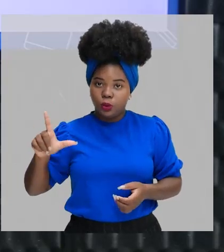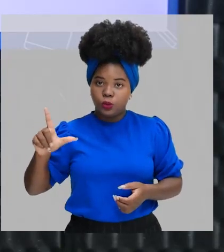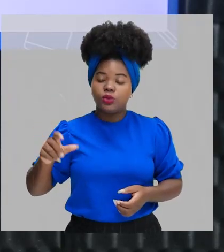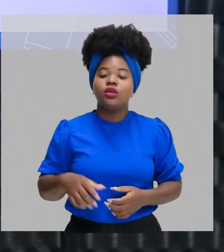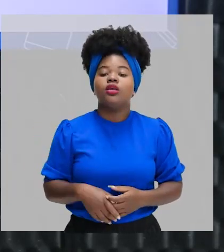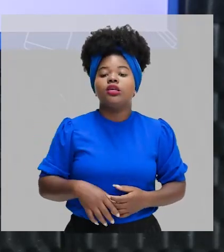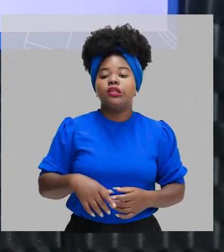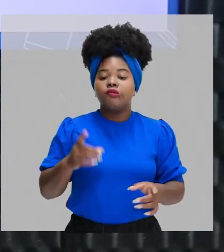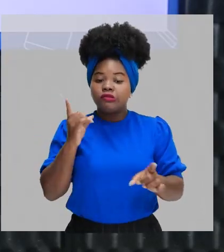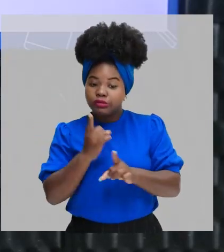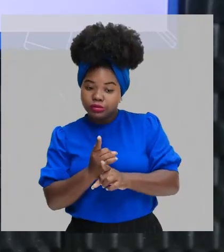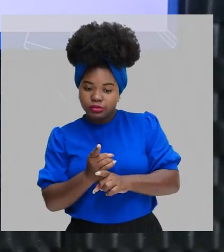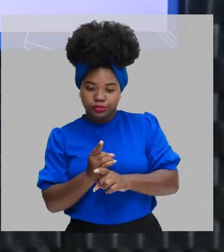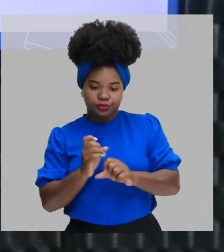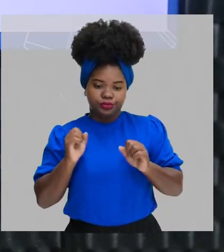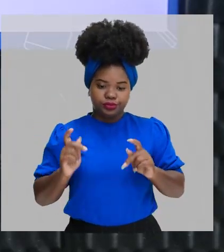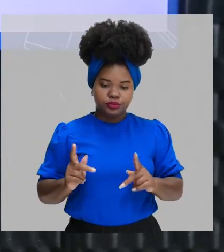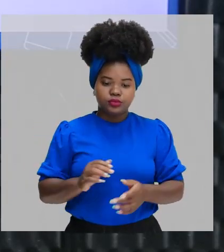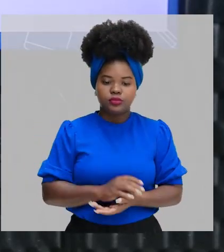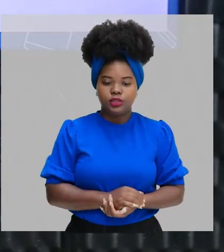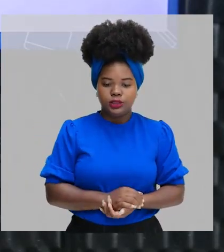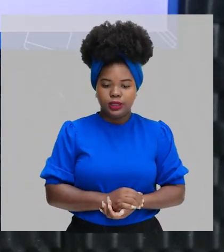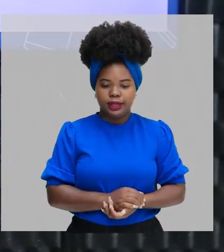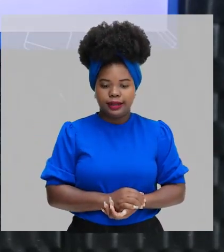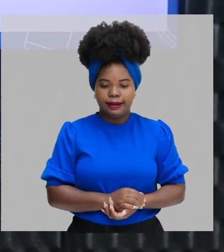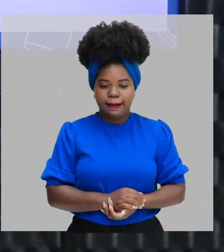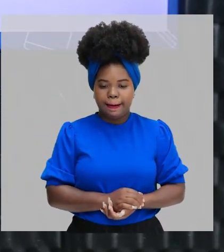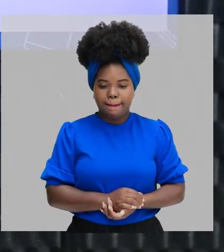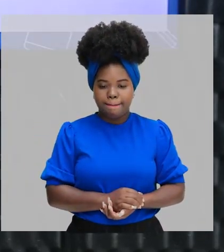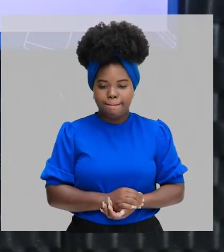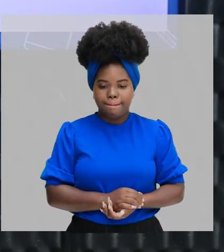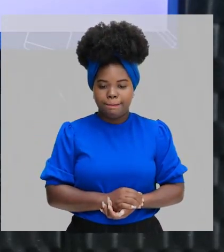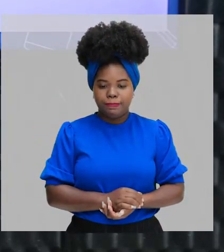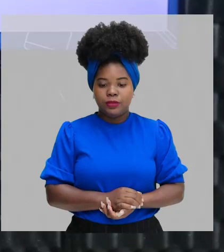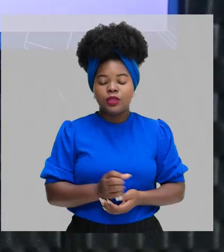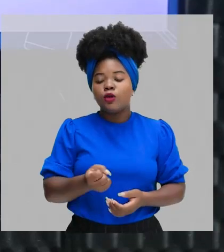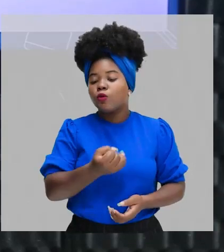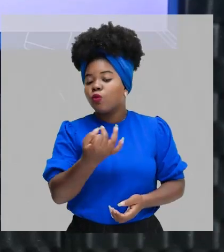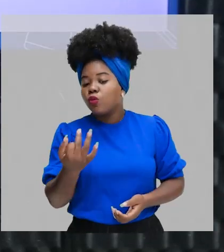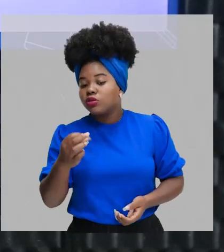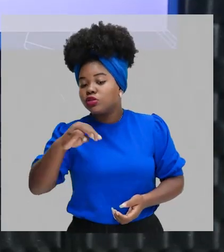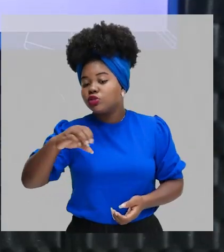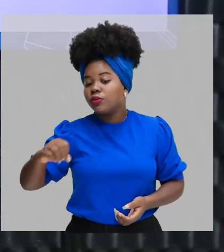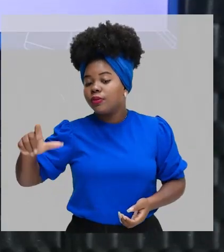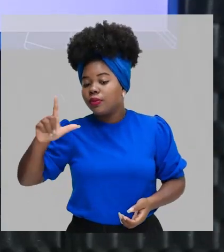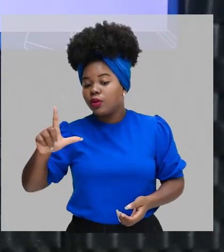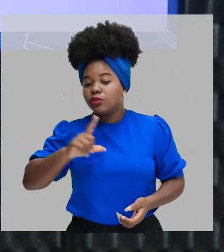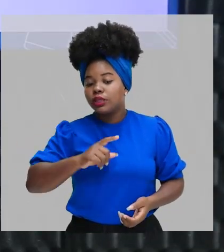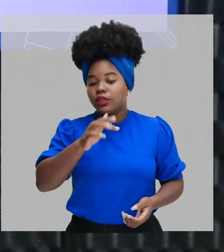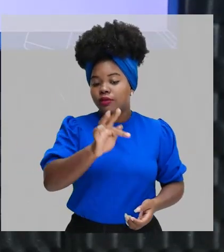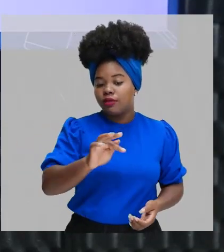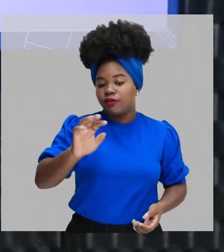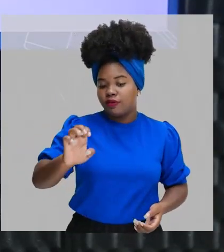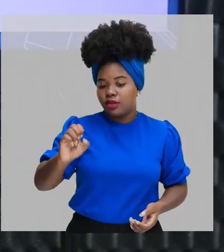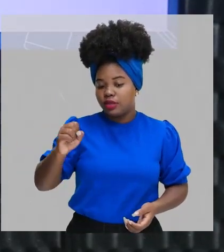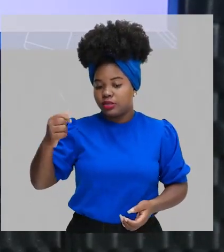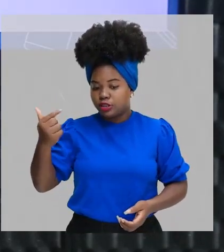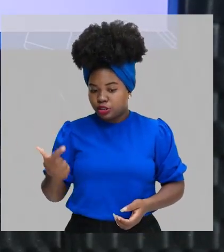aqui, inicialmente, o número de mols da pirita. Né? Quanto de mols